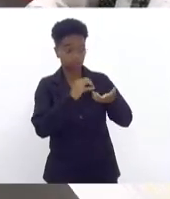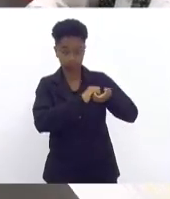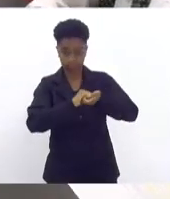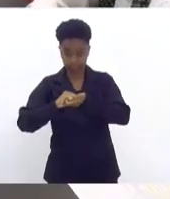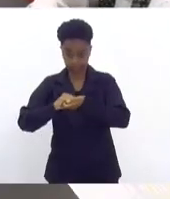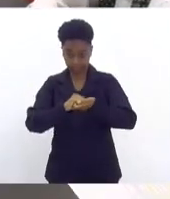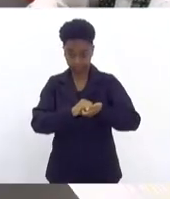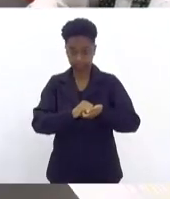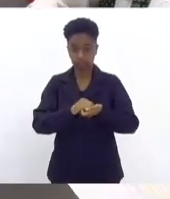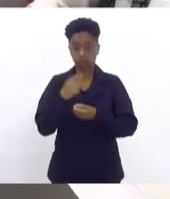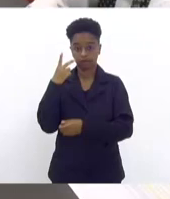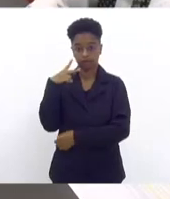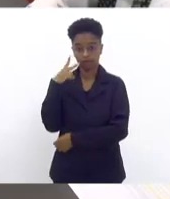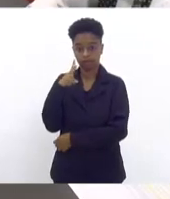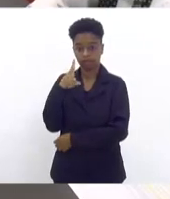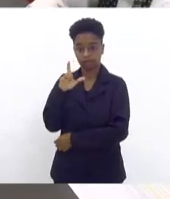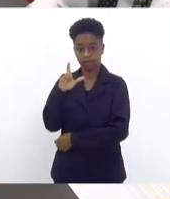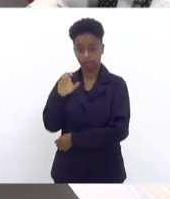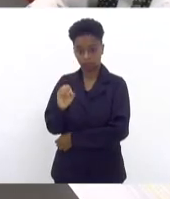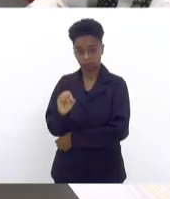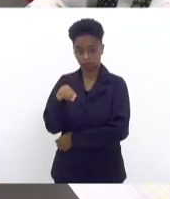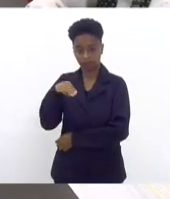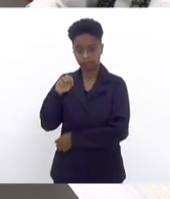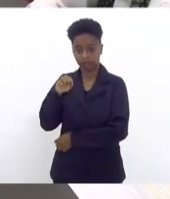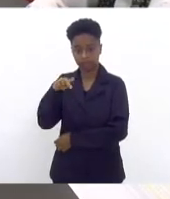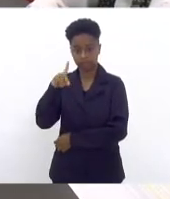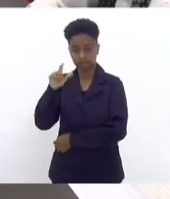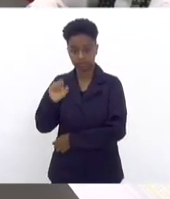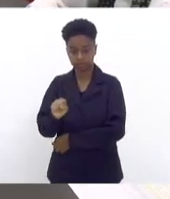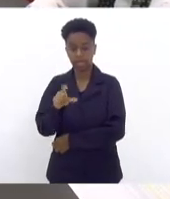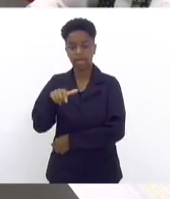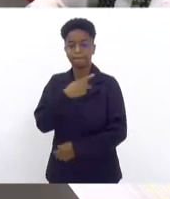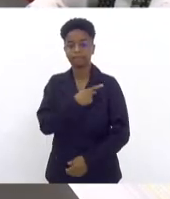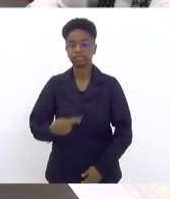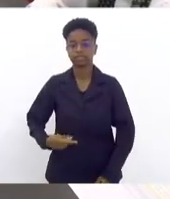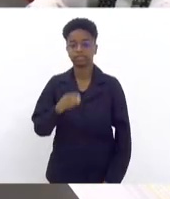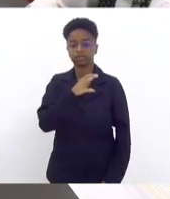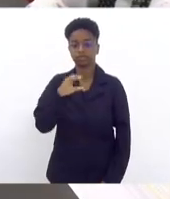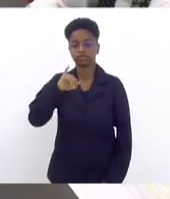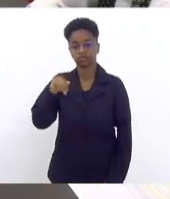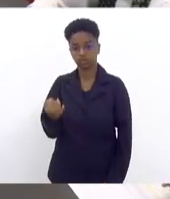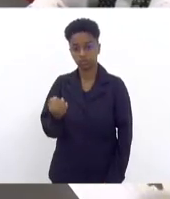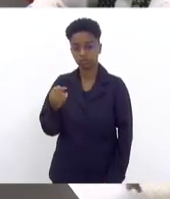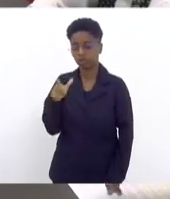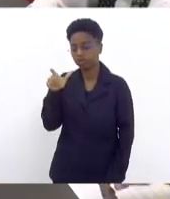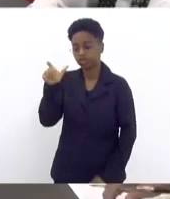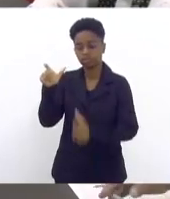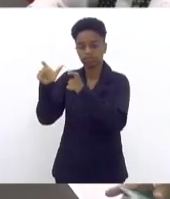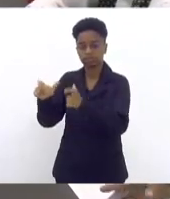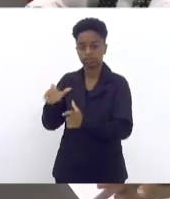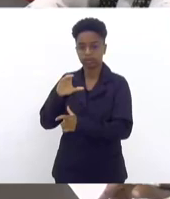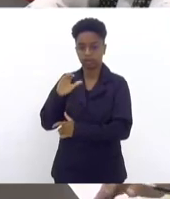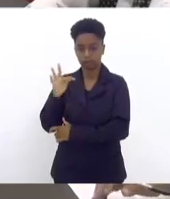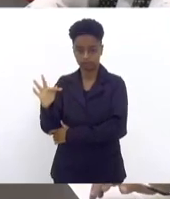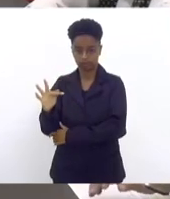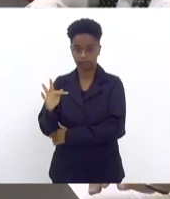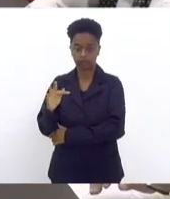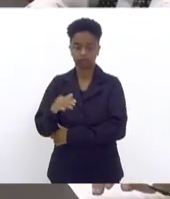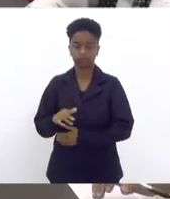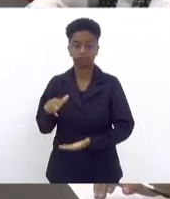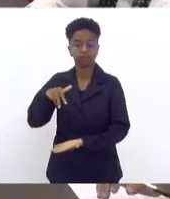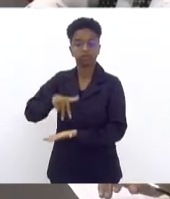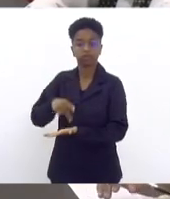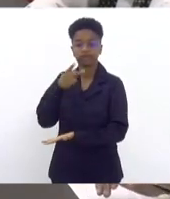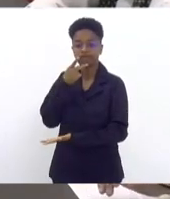cumprimentar o vereador Léo Mendes, presidente da CCJ, da Câmara de Vereadores de Cabo Frio, que veio aqui falar que